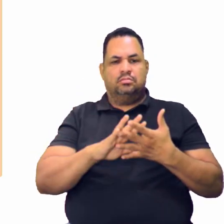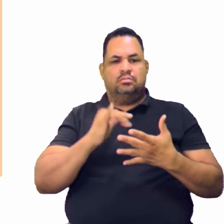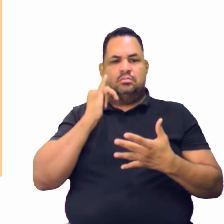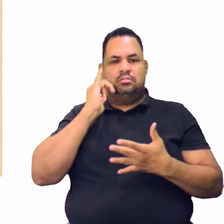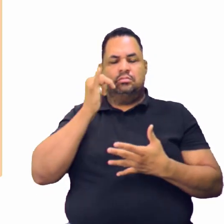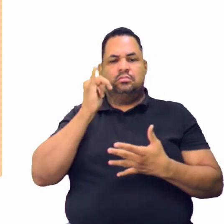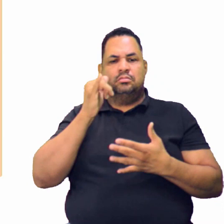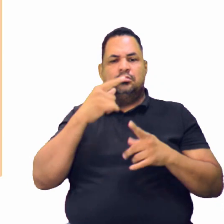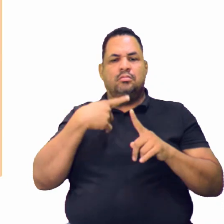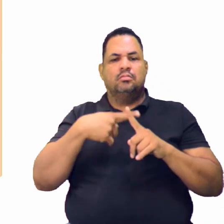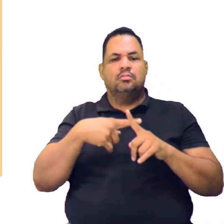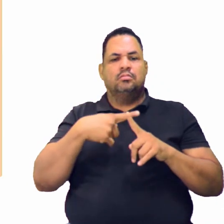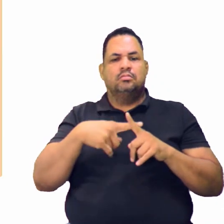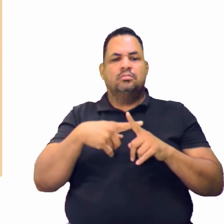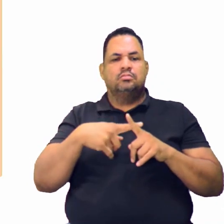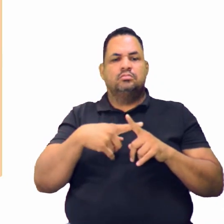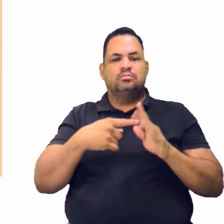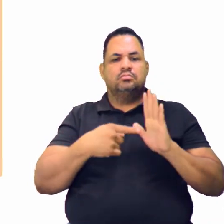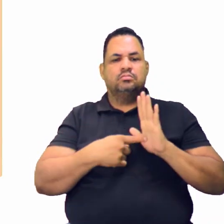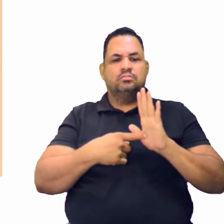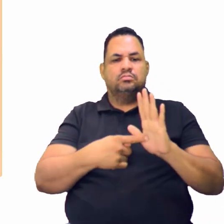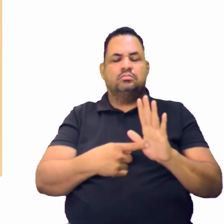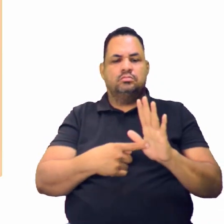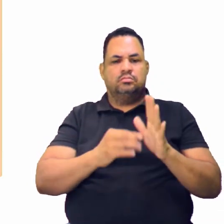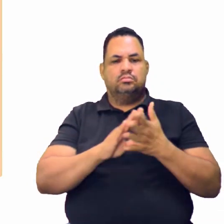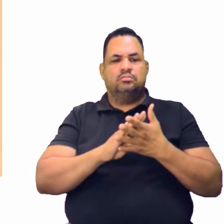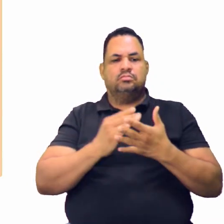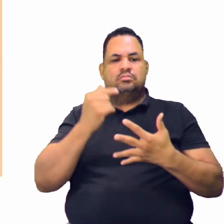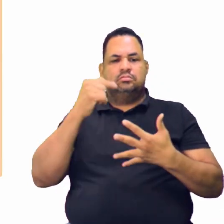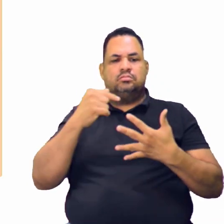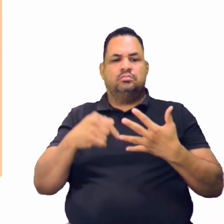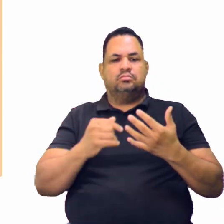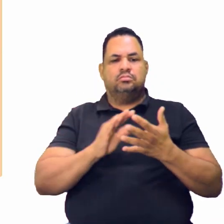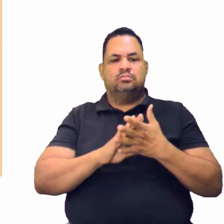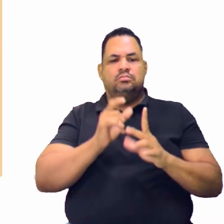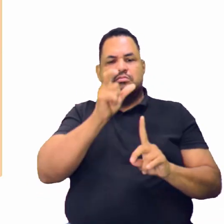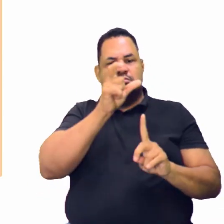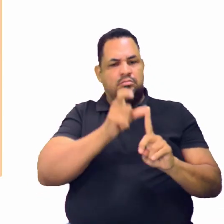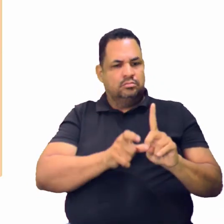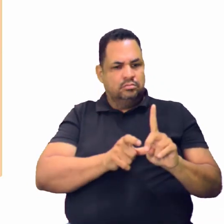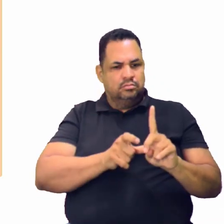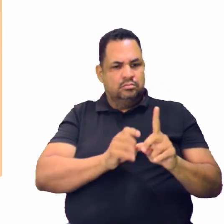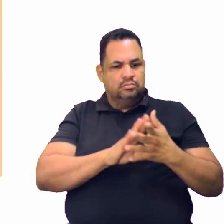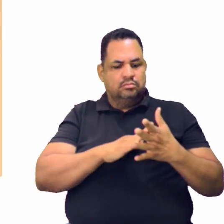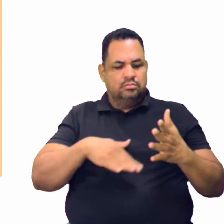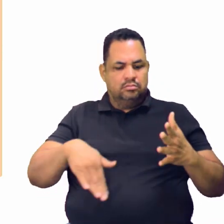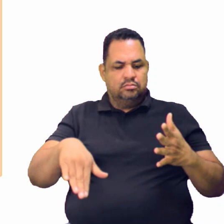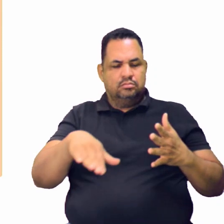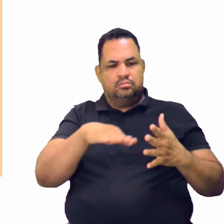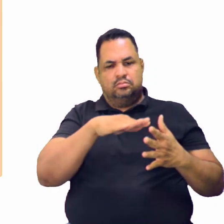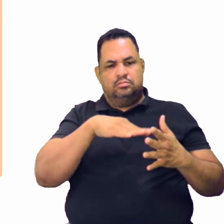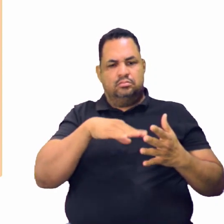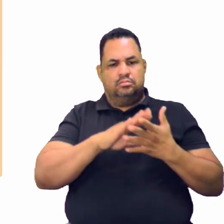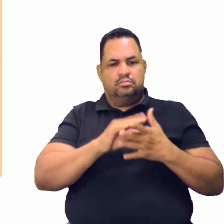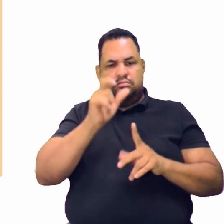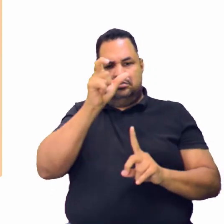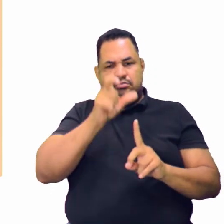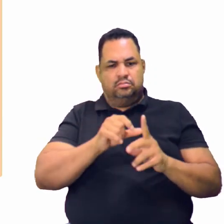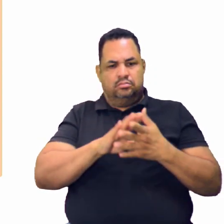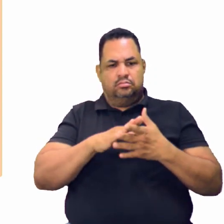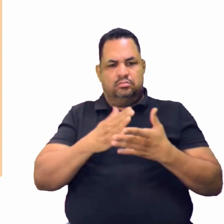gênero narrativo, pois apresentam elementos como narrador, enredo,